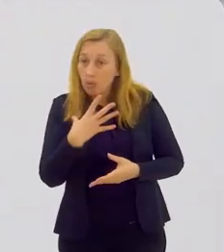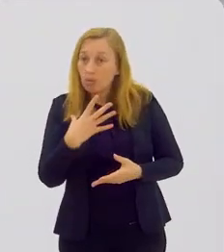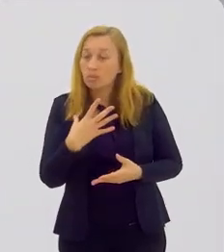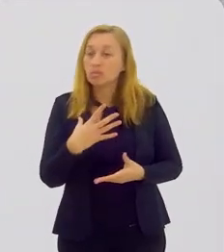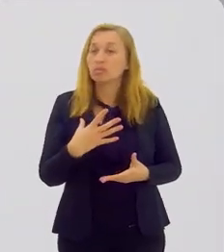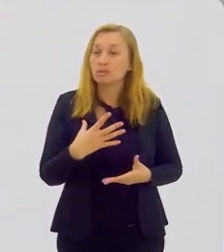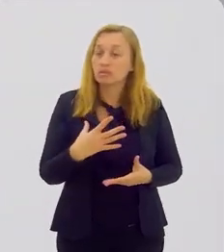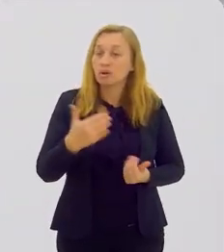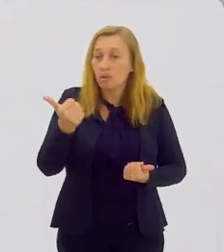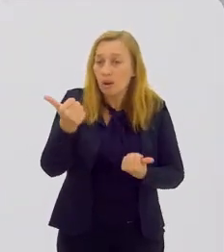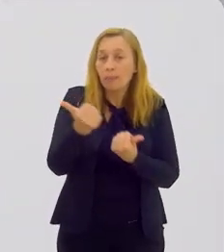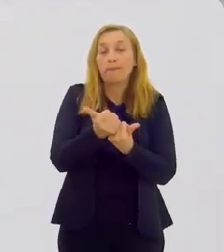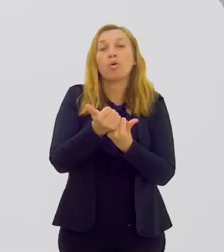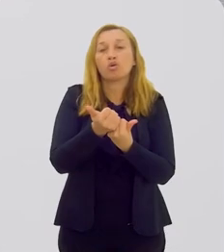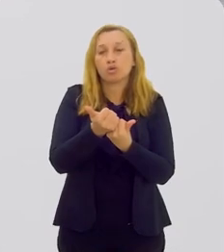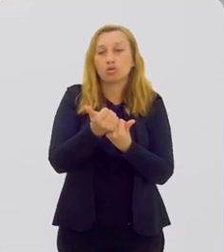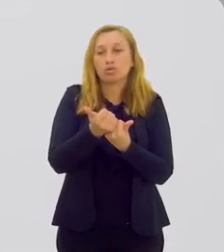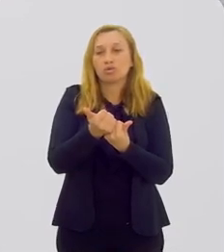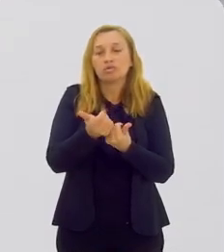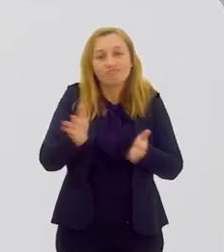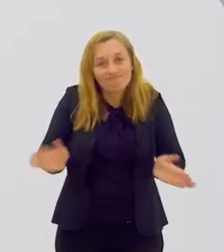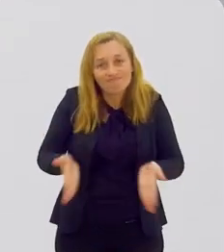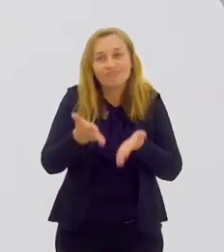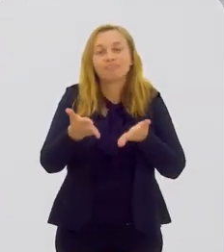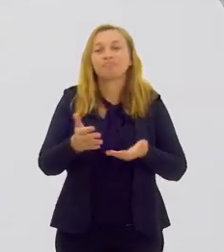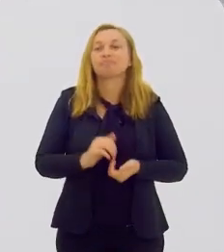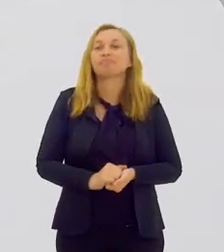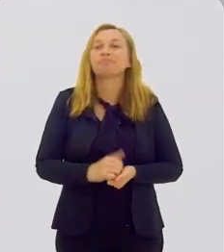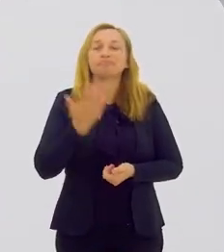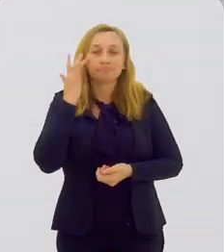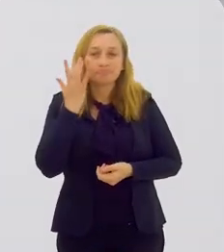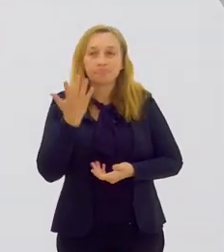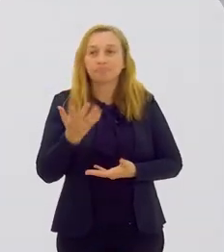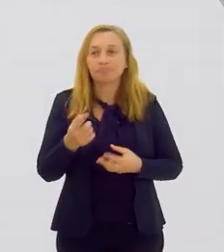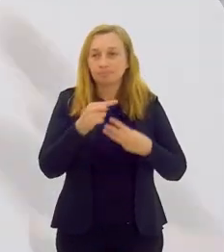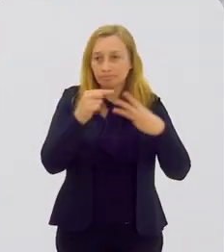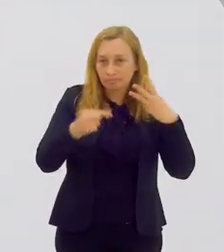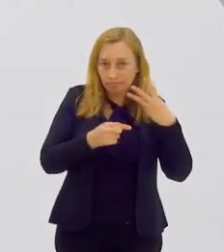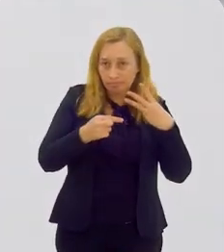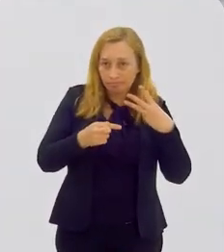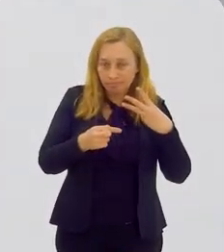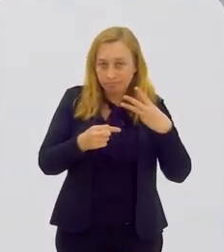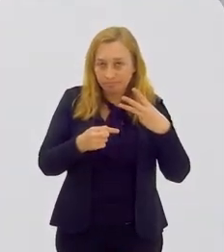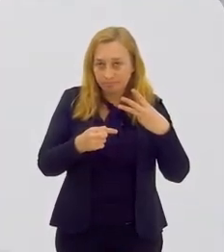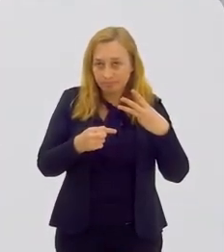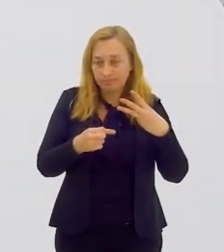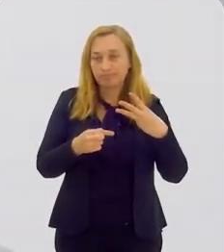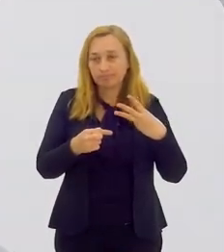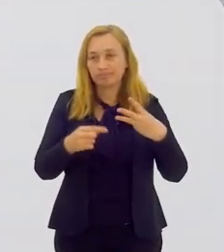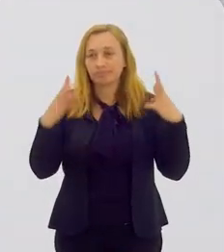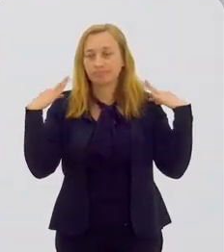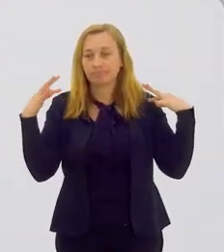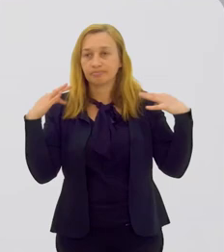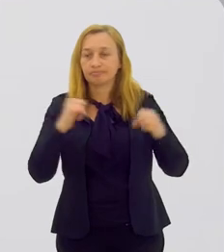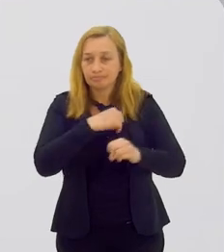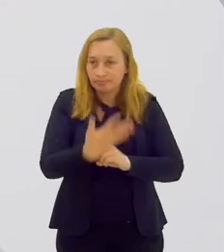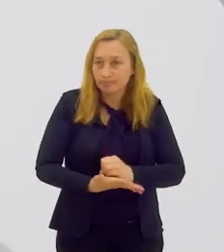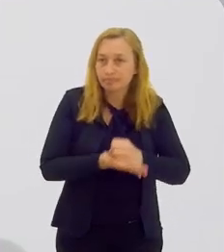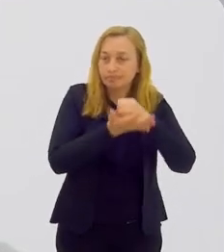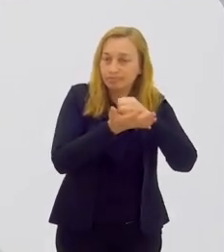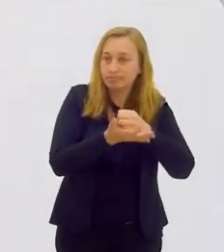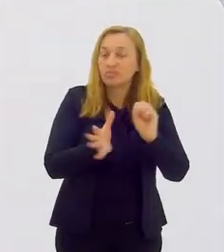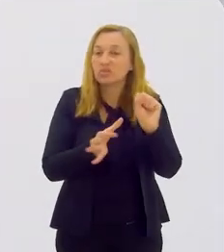favorece demais ao apoio a essas iniciativas, né? Então, acho que com esse tripé, né,